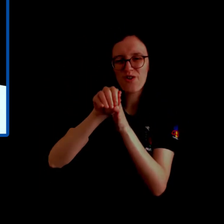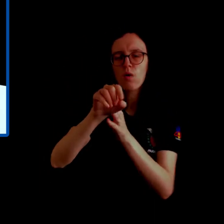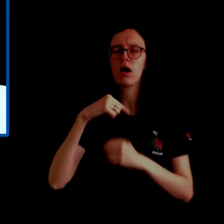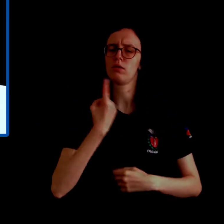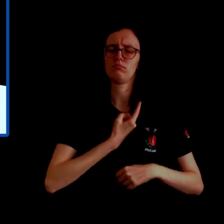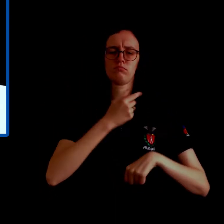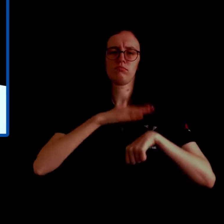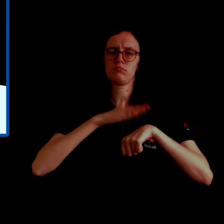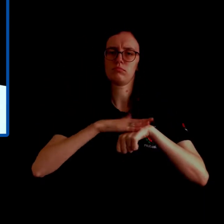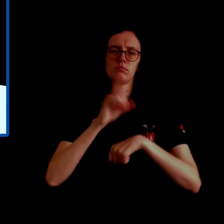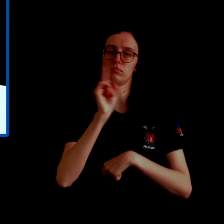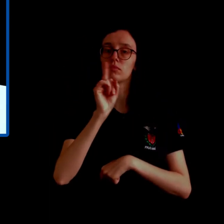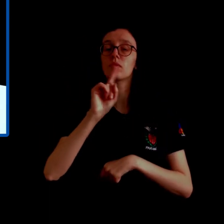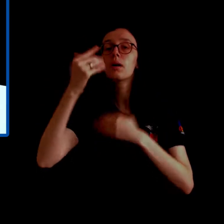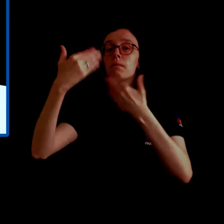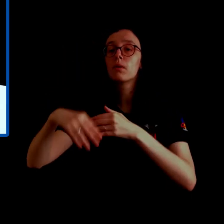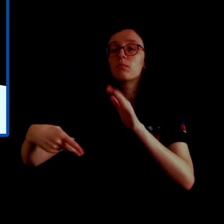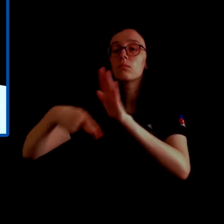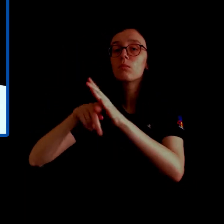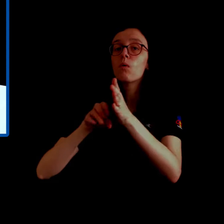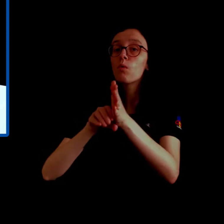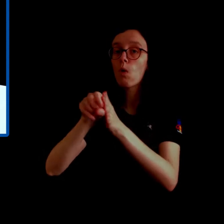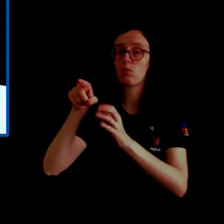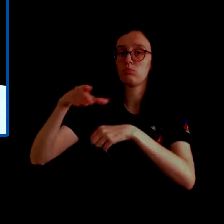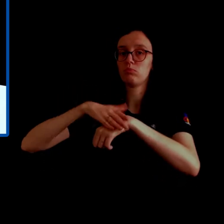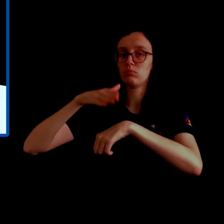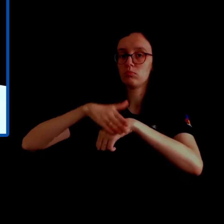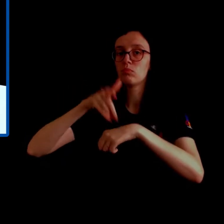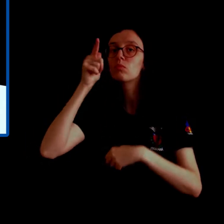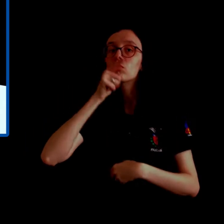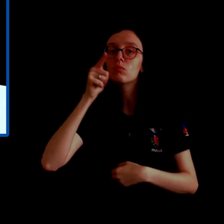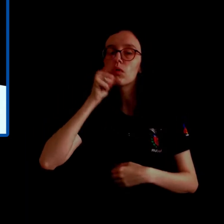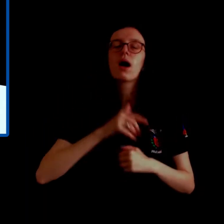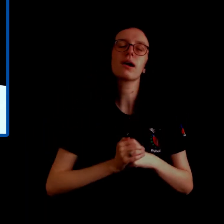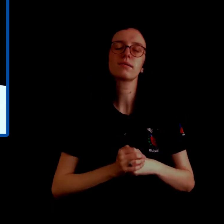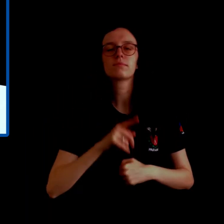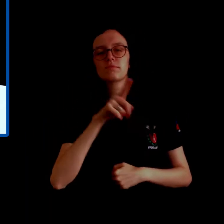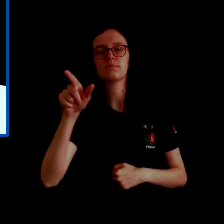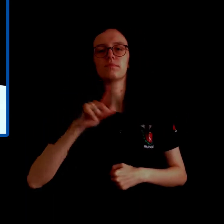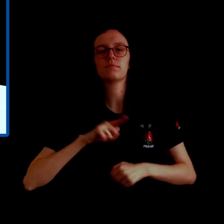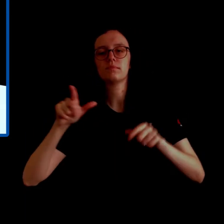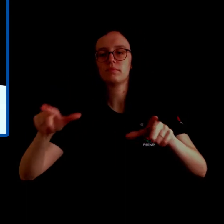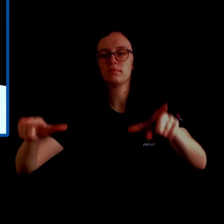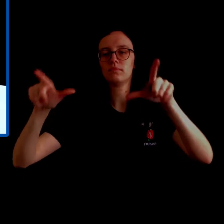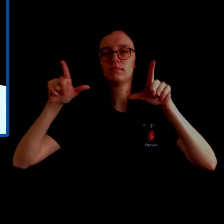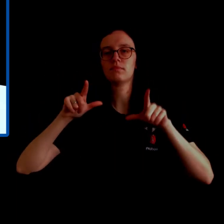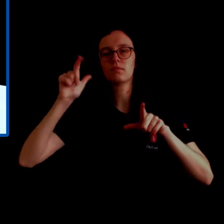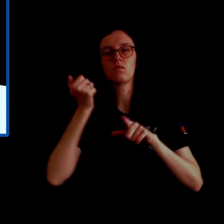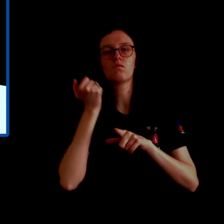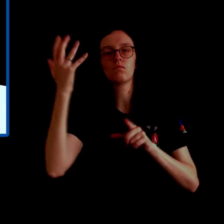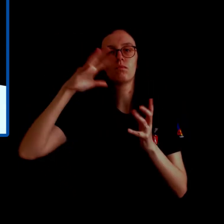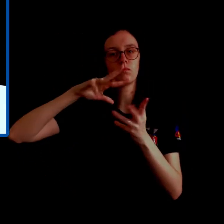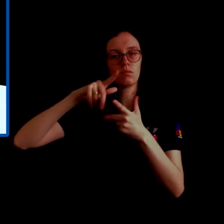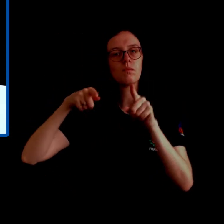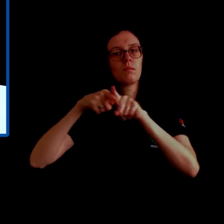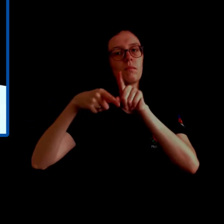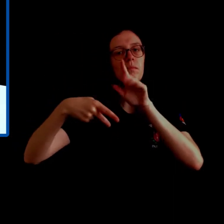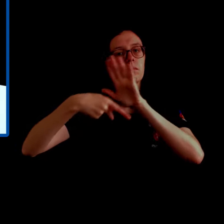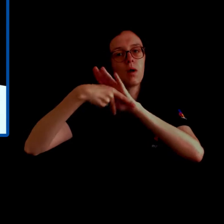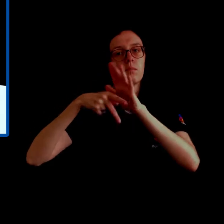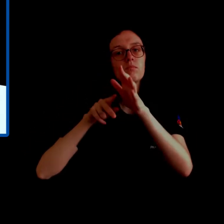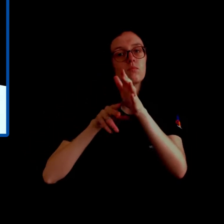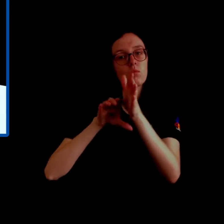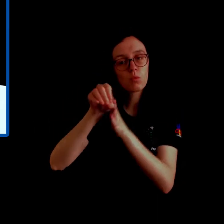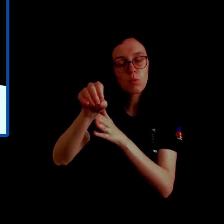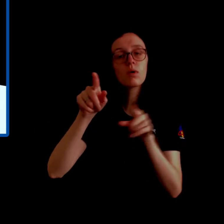vamos aplicar em vocês, mas a própria Google, fazendo isso vocês têm também um certificado internacional da Google, podendo